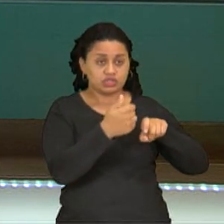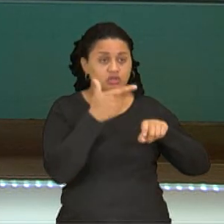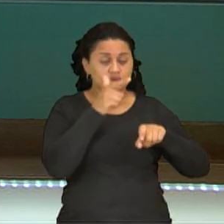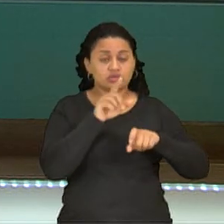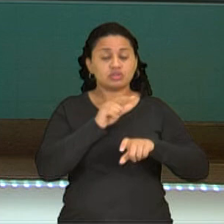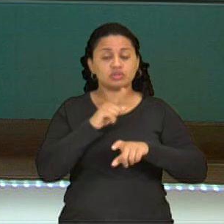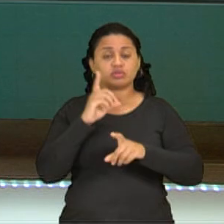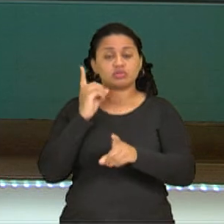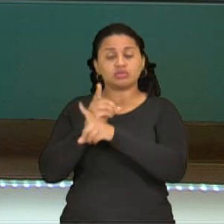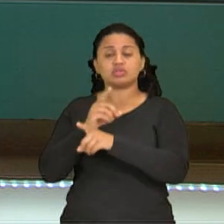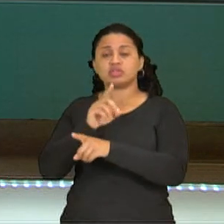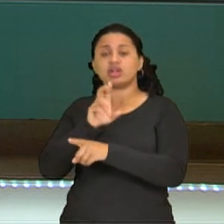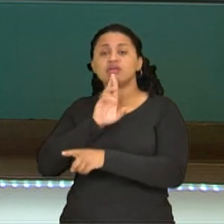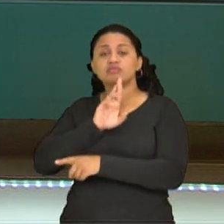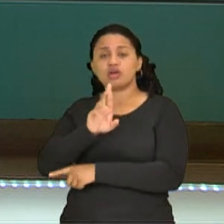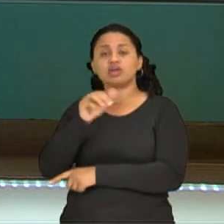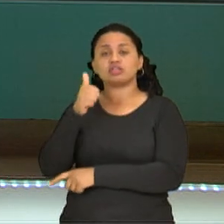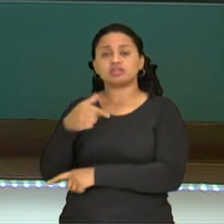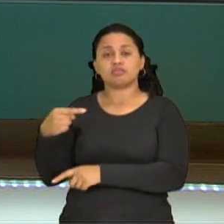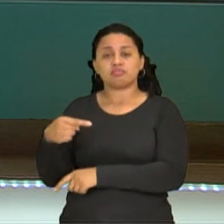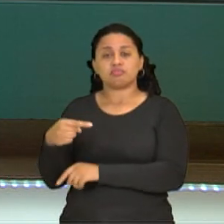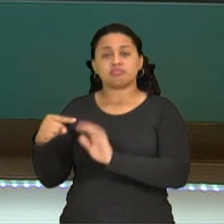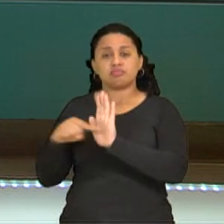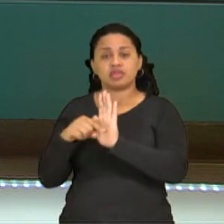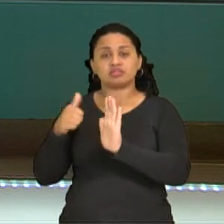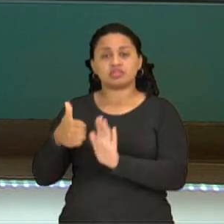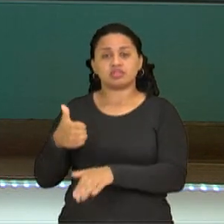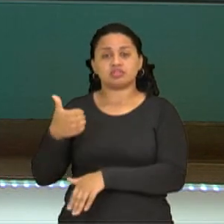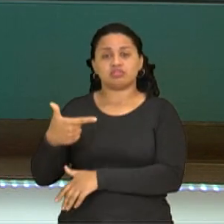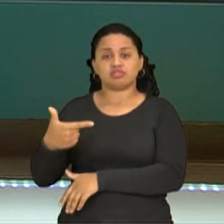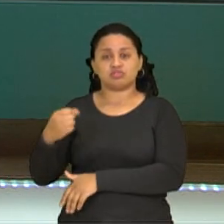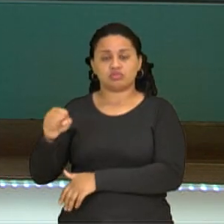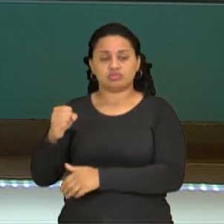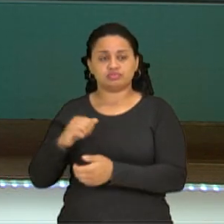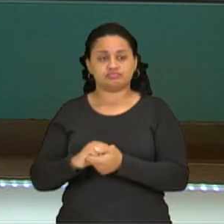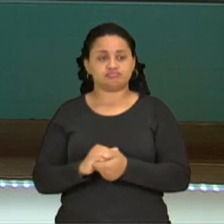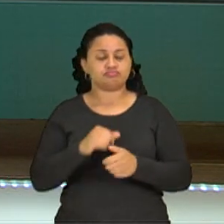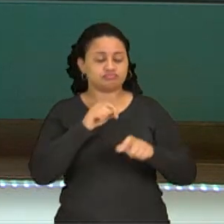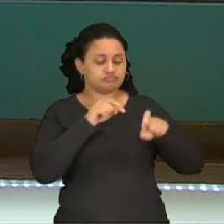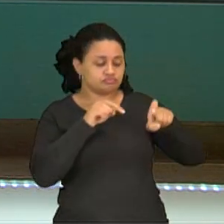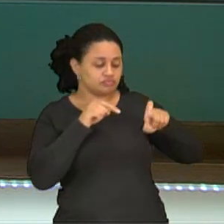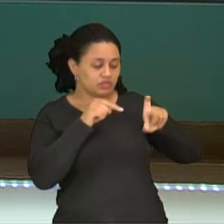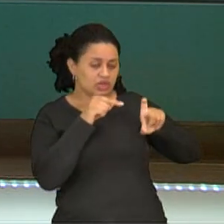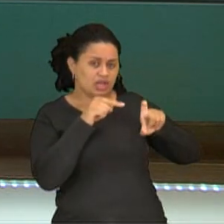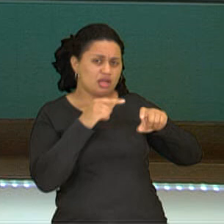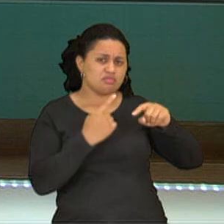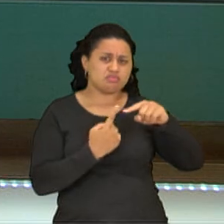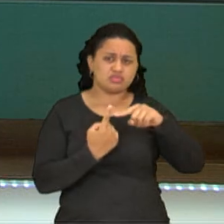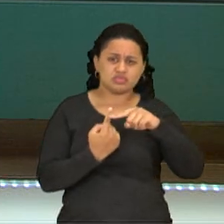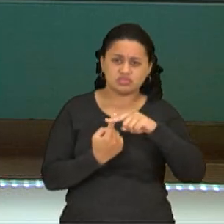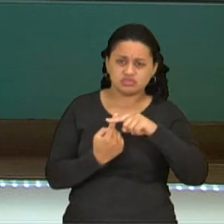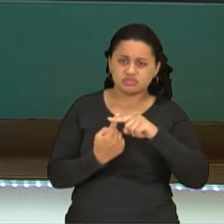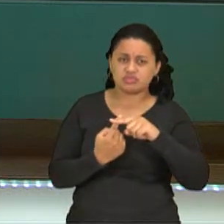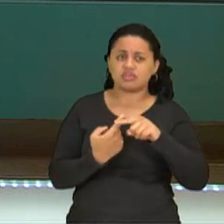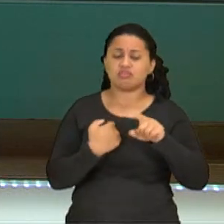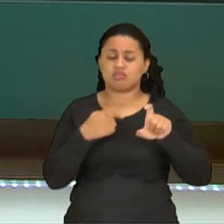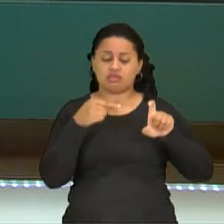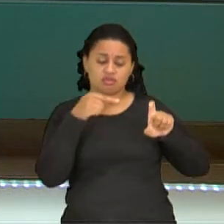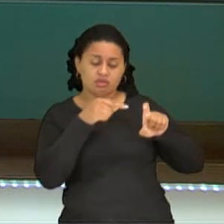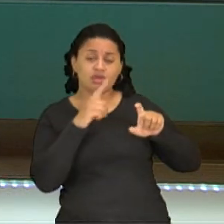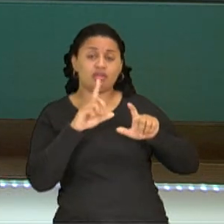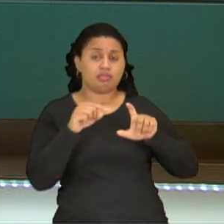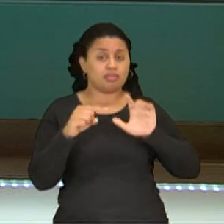como resultado menos 128? Será que essa base ela é positiva? Será que essa base